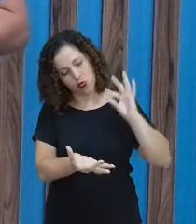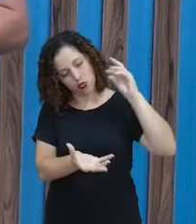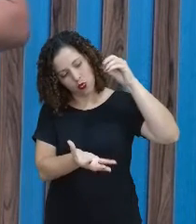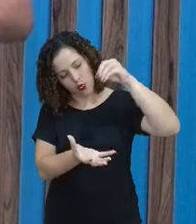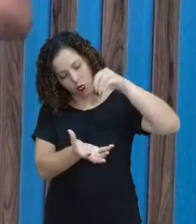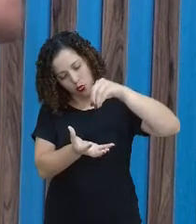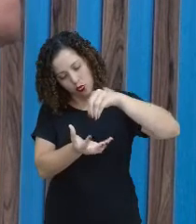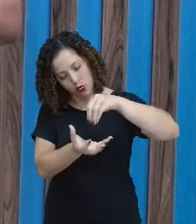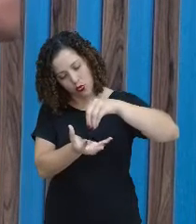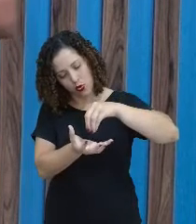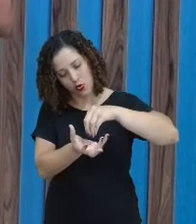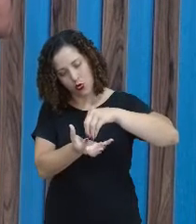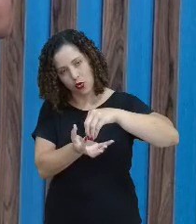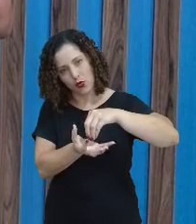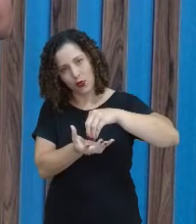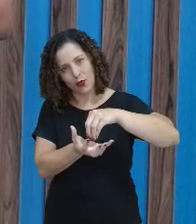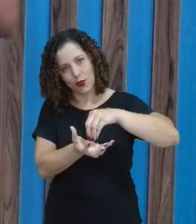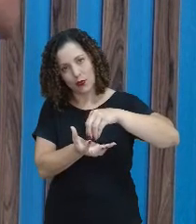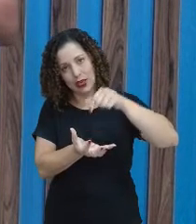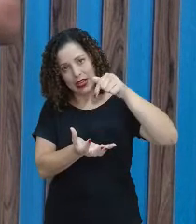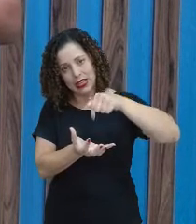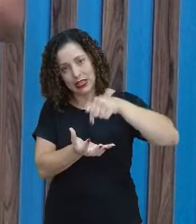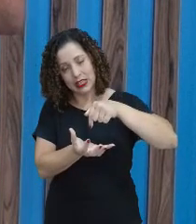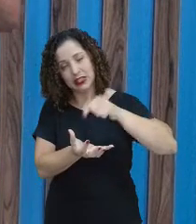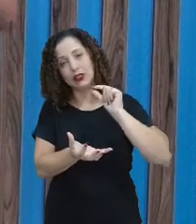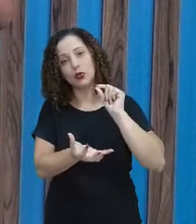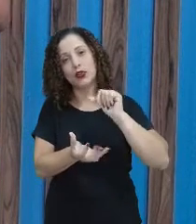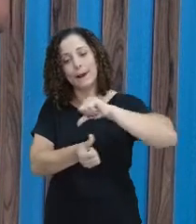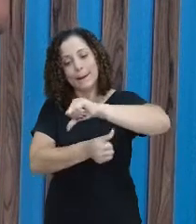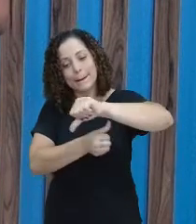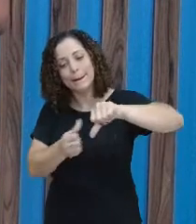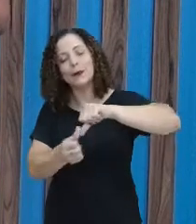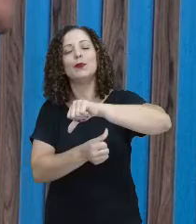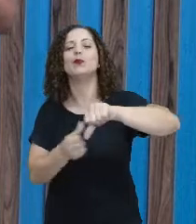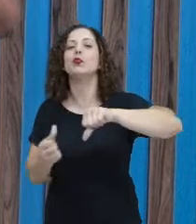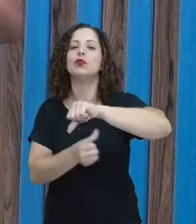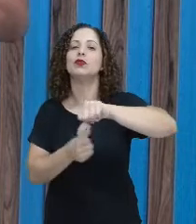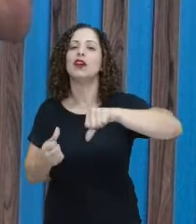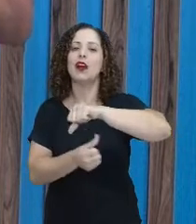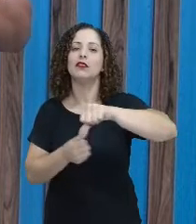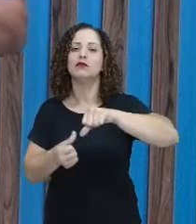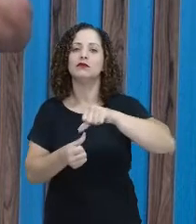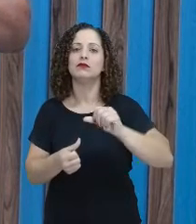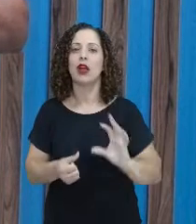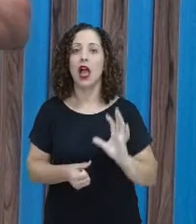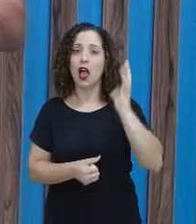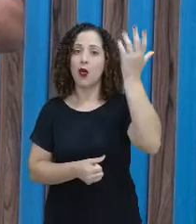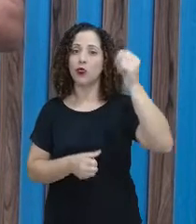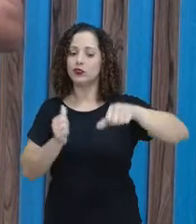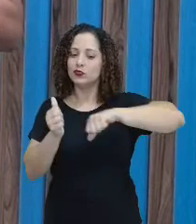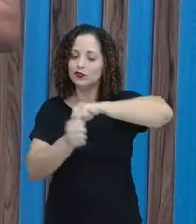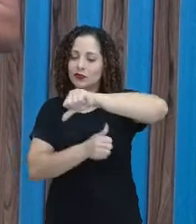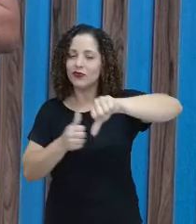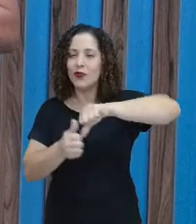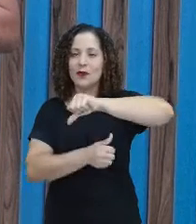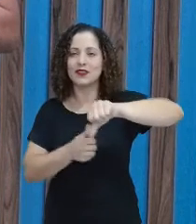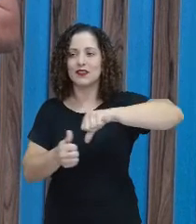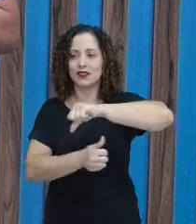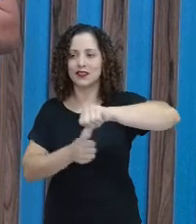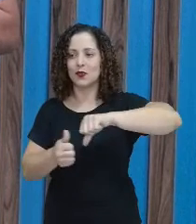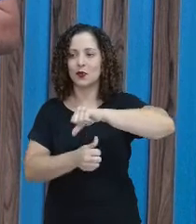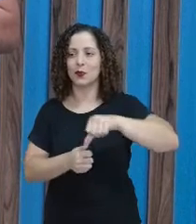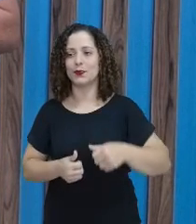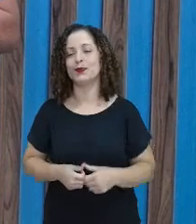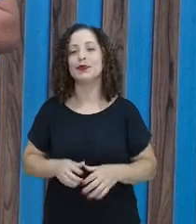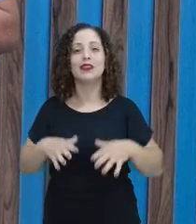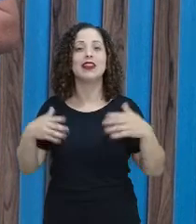temperatura, este ovo, ele muda, acontece uma transformação. E aí, olha